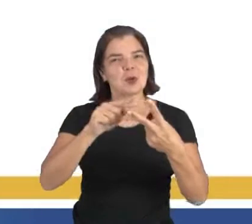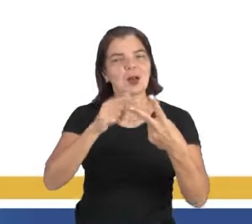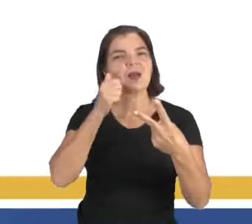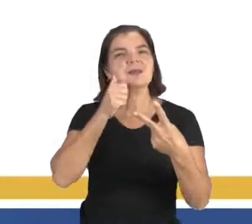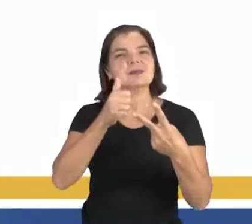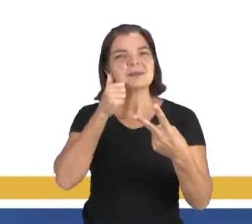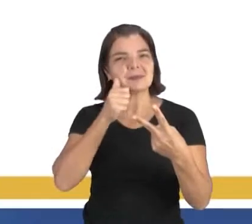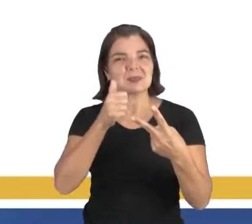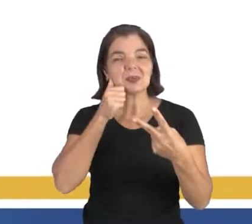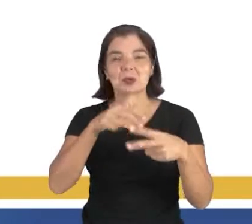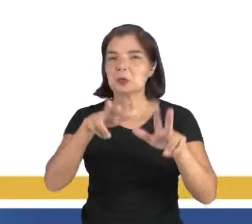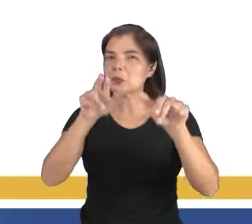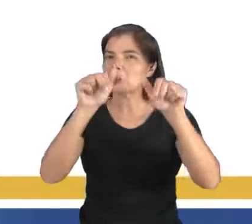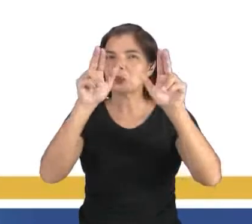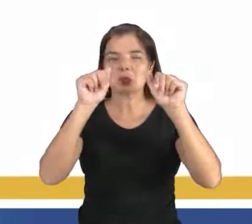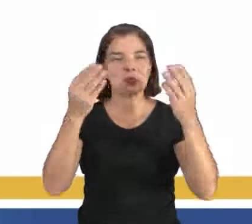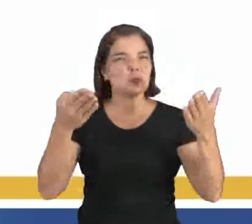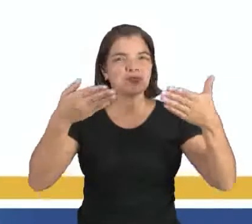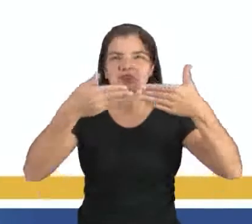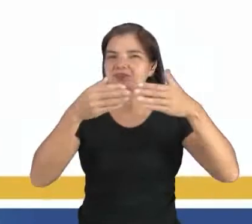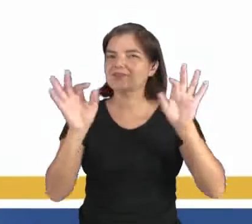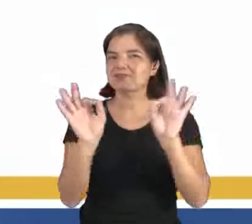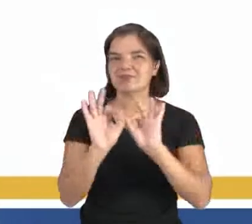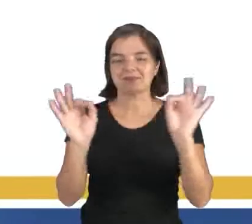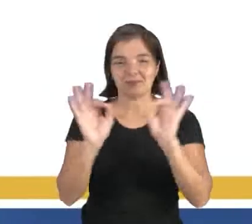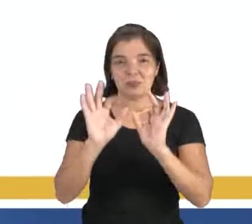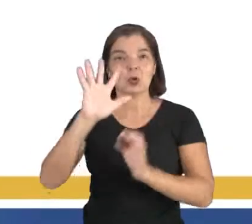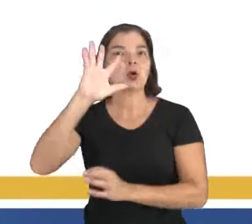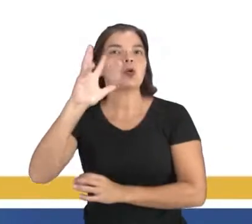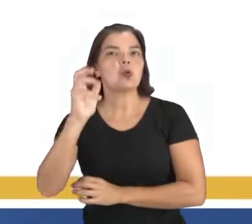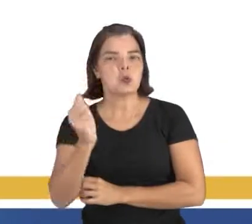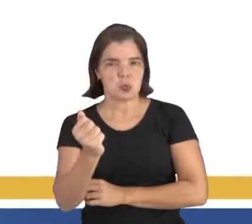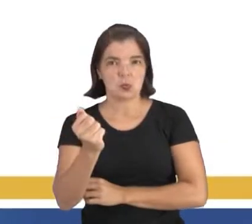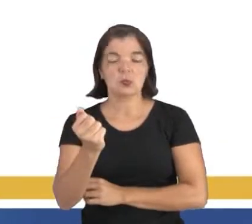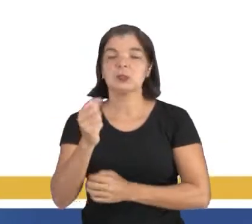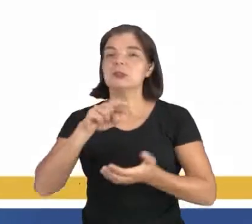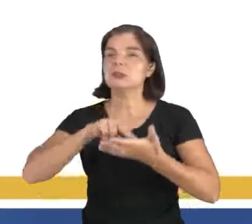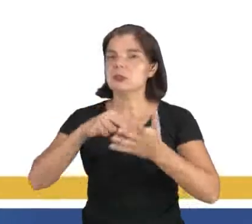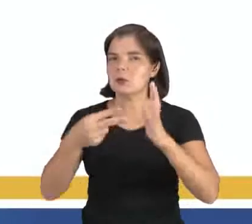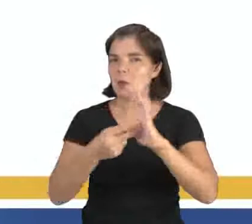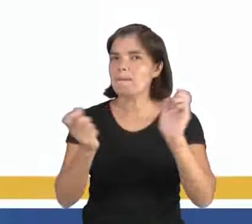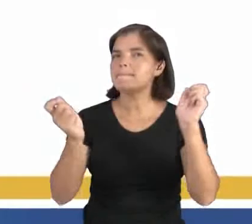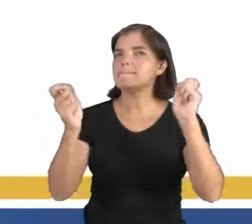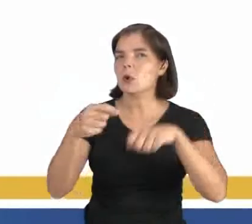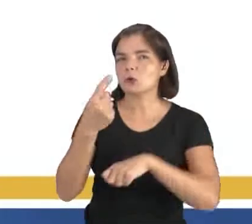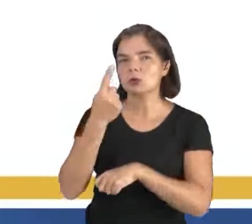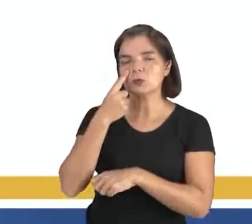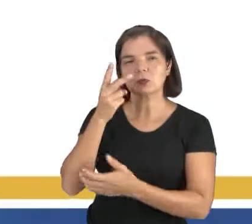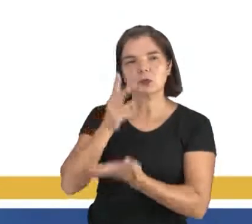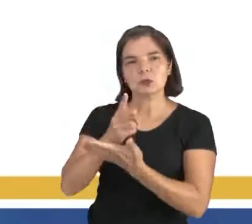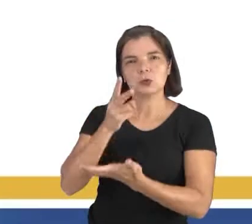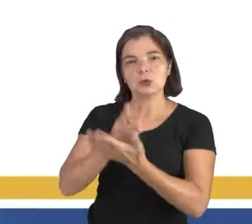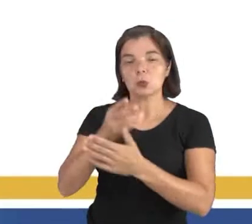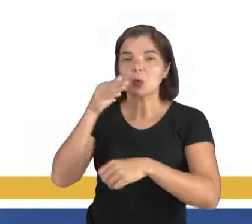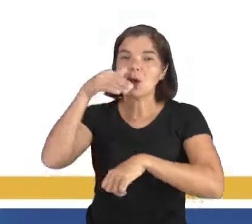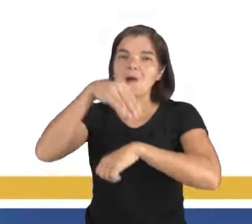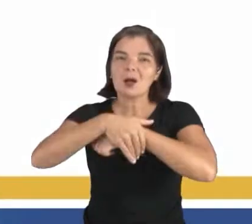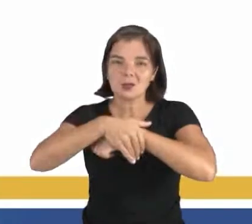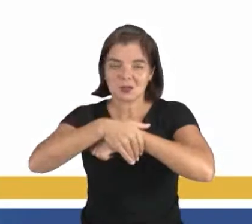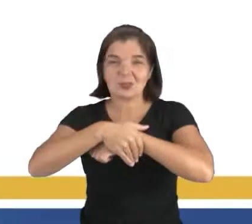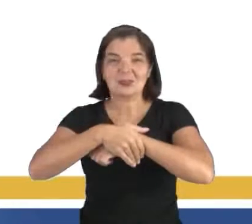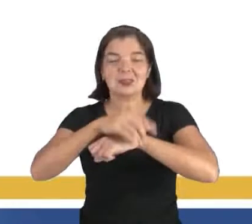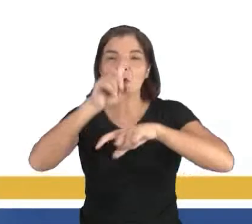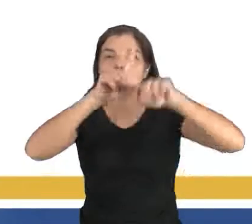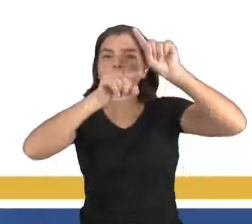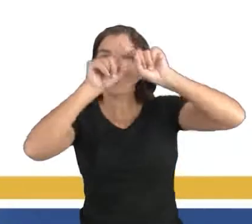mulheres fizeram nunca mais foram fechados. Os africanos dizem que esses furos podem ser vistos diariamente durante a noite. São